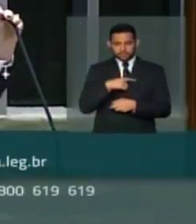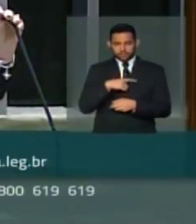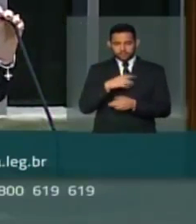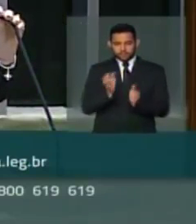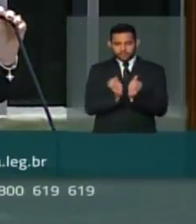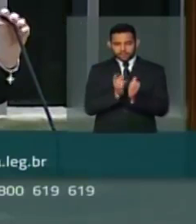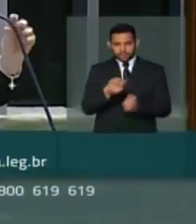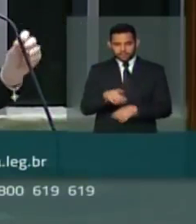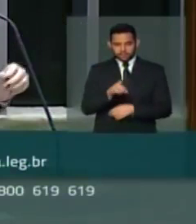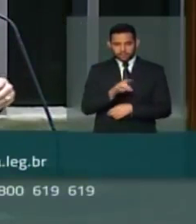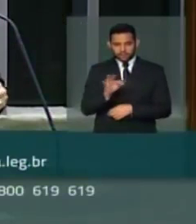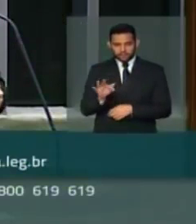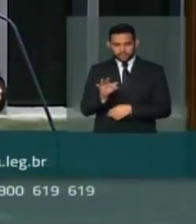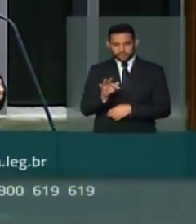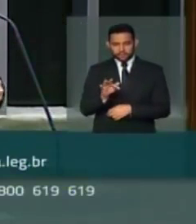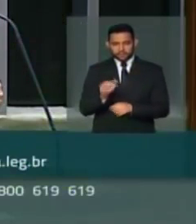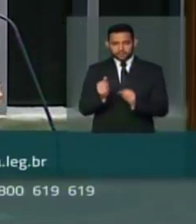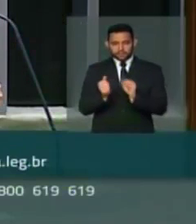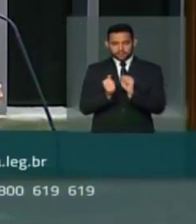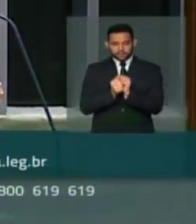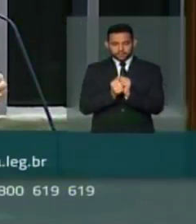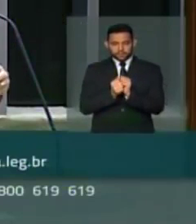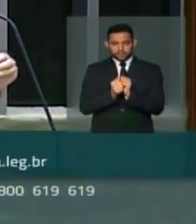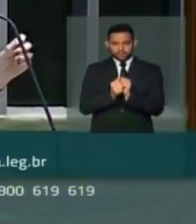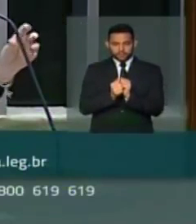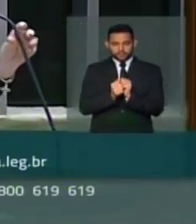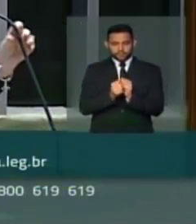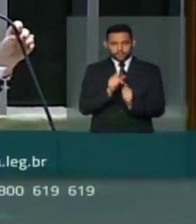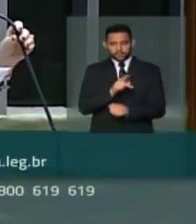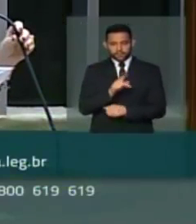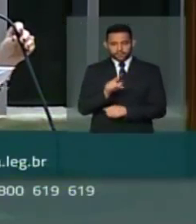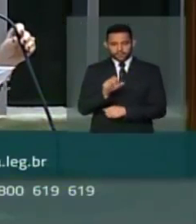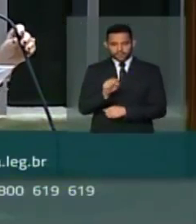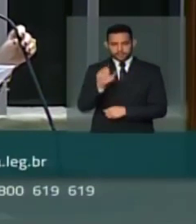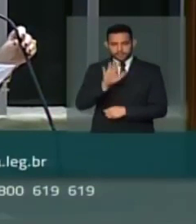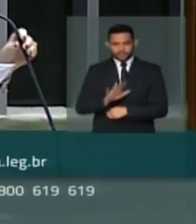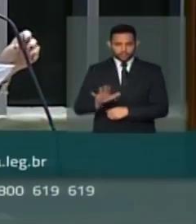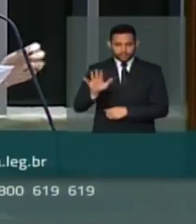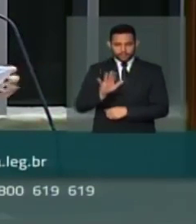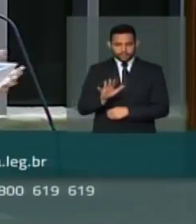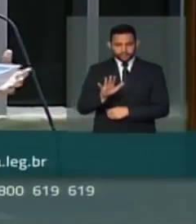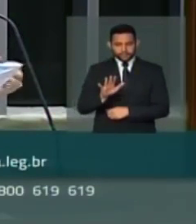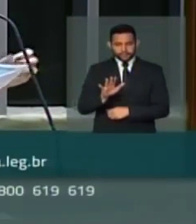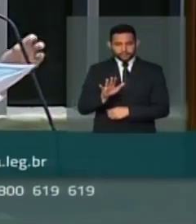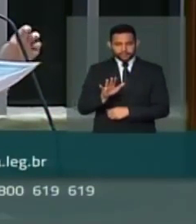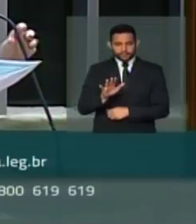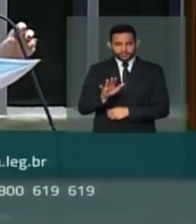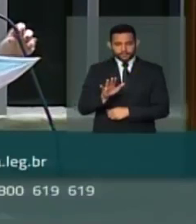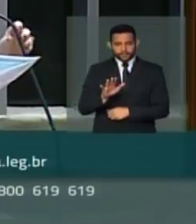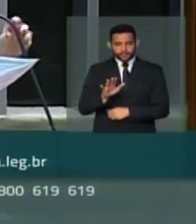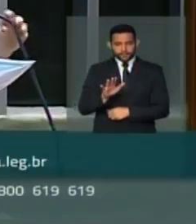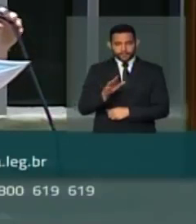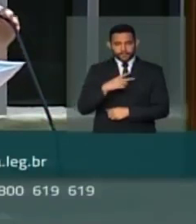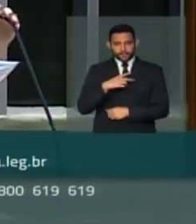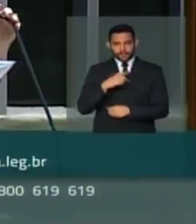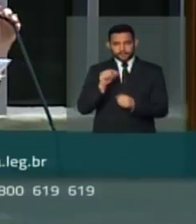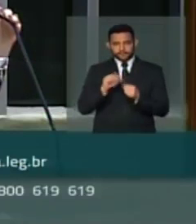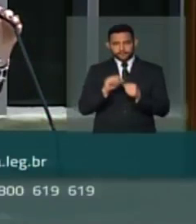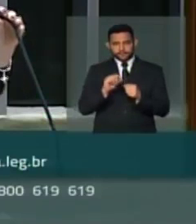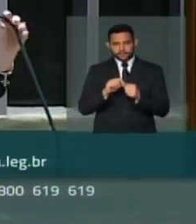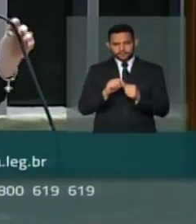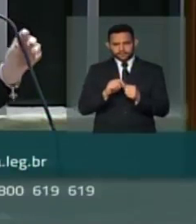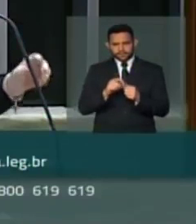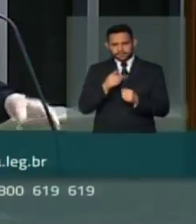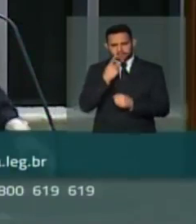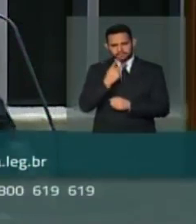no Distrito Federal, aqui junto do PPS Nacional, e ela fez uma